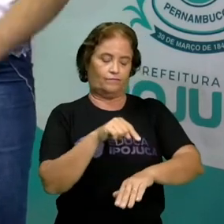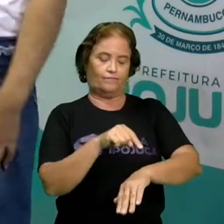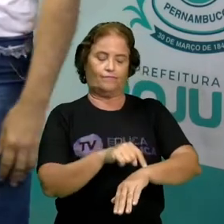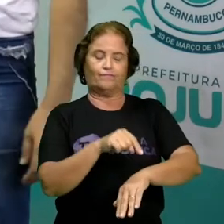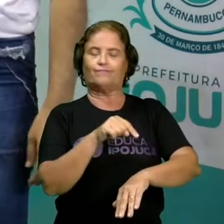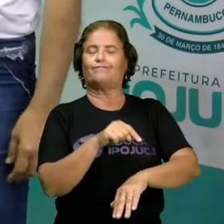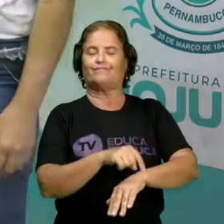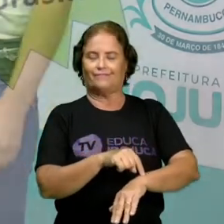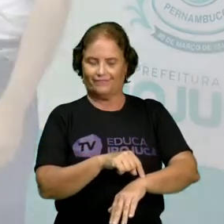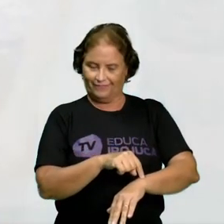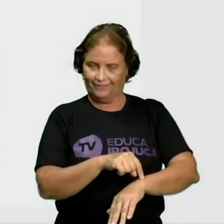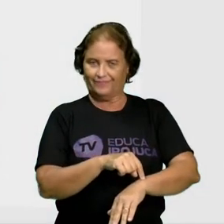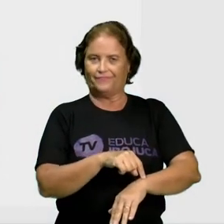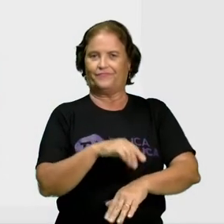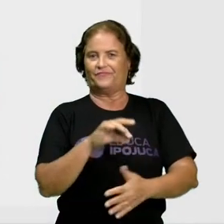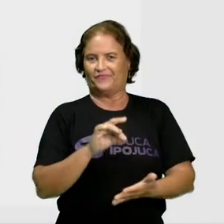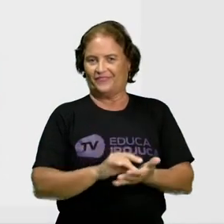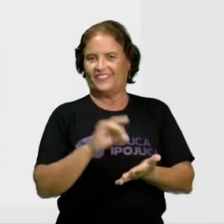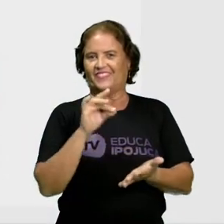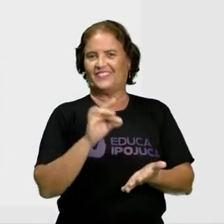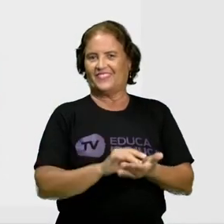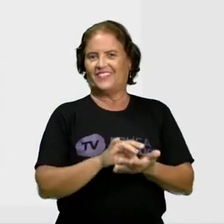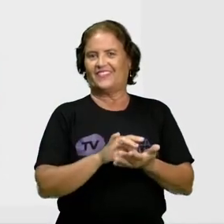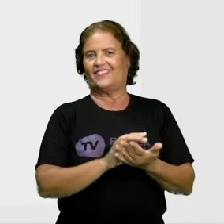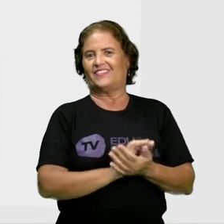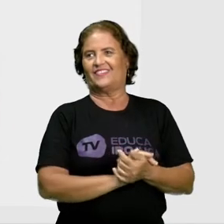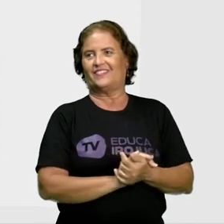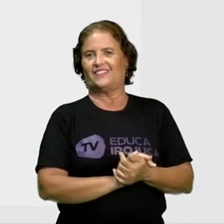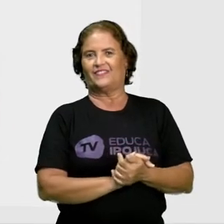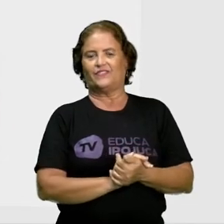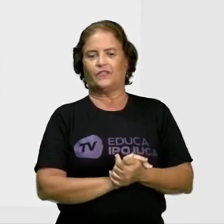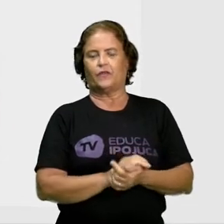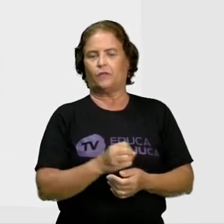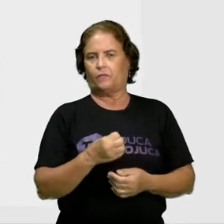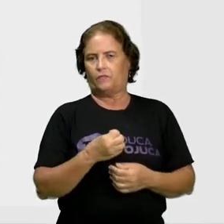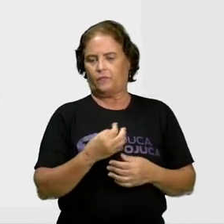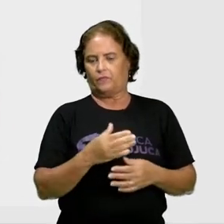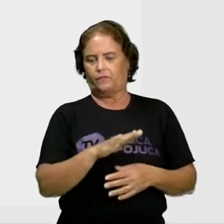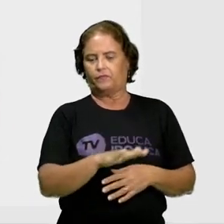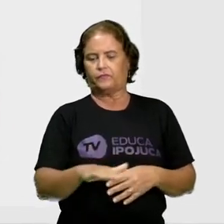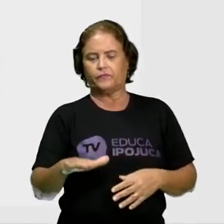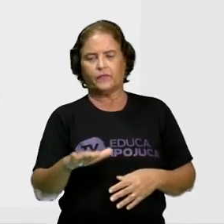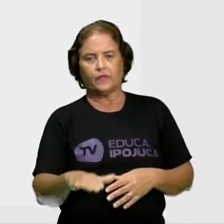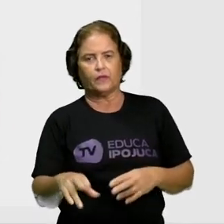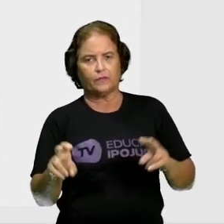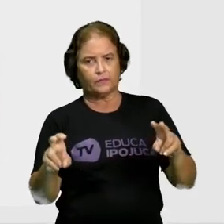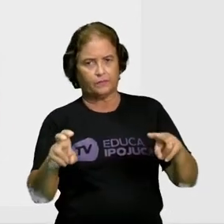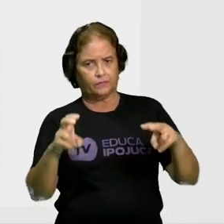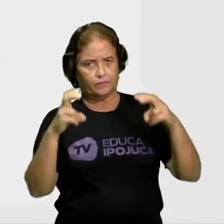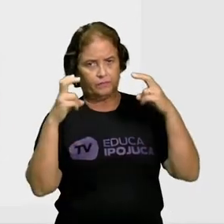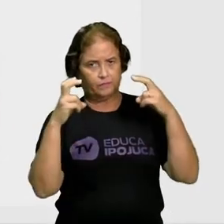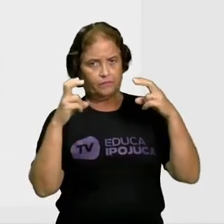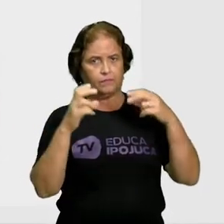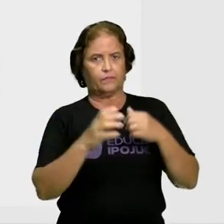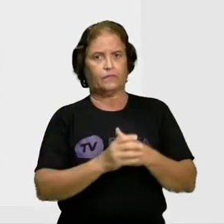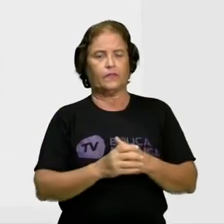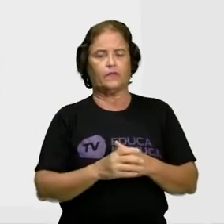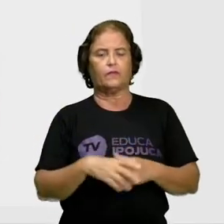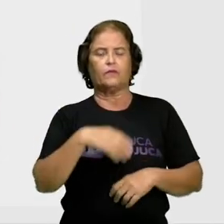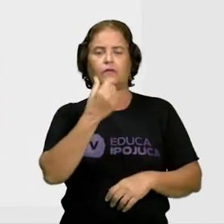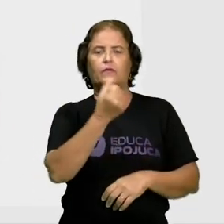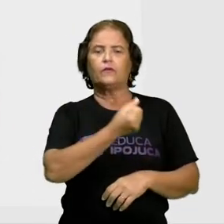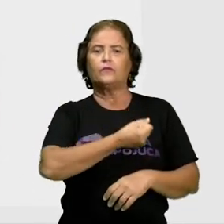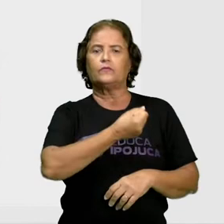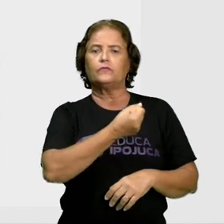Isso mesmo. Bom, criançadas, prestem bastante atenção. Os